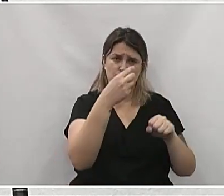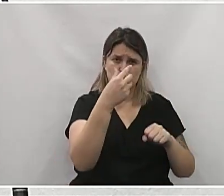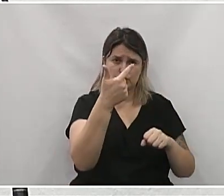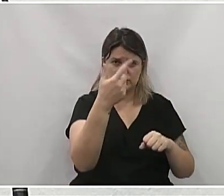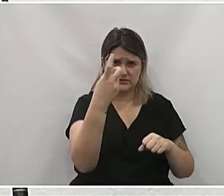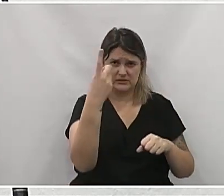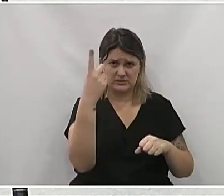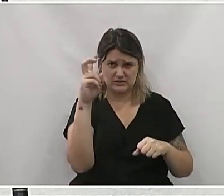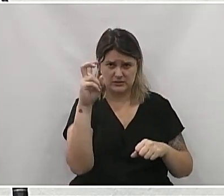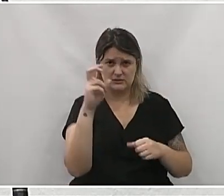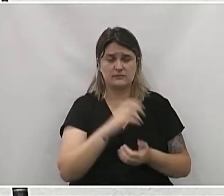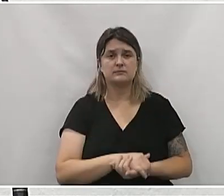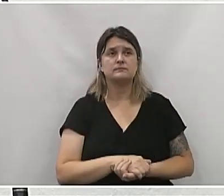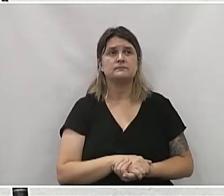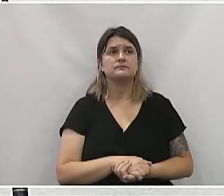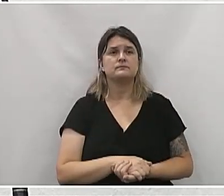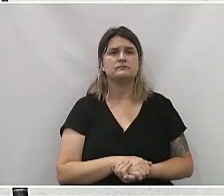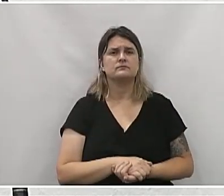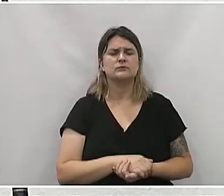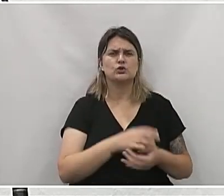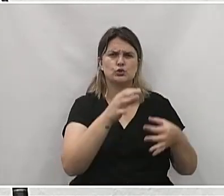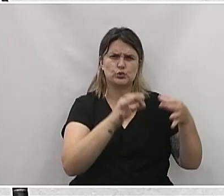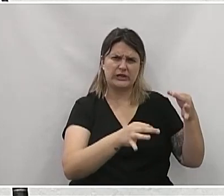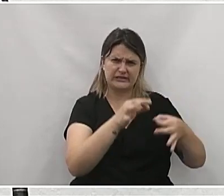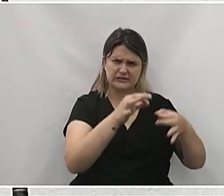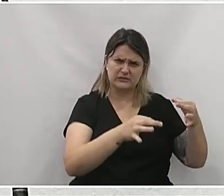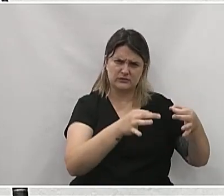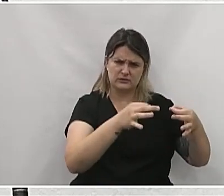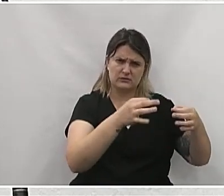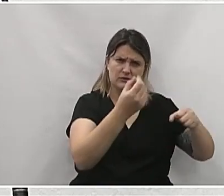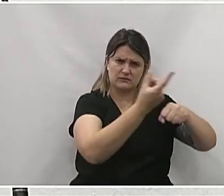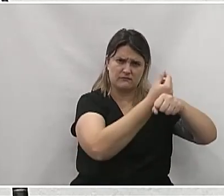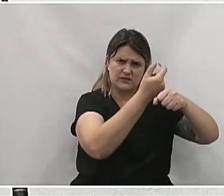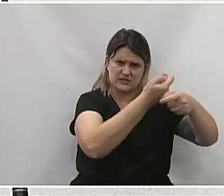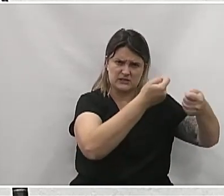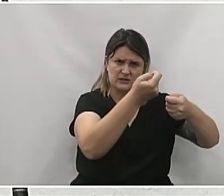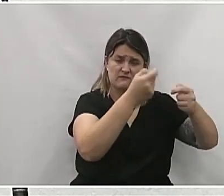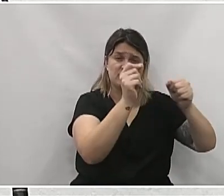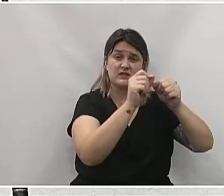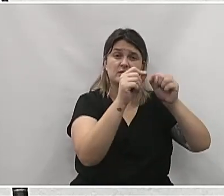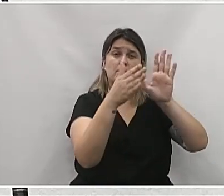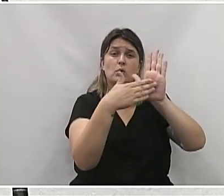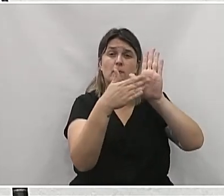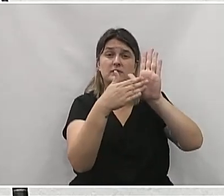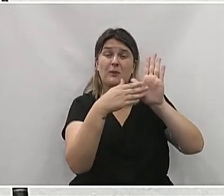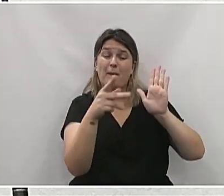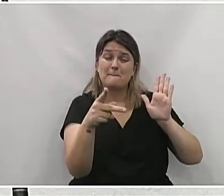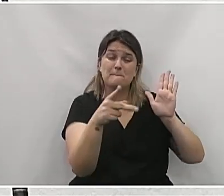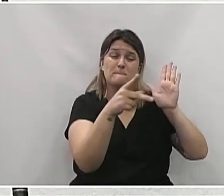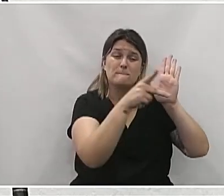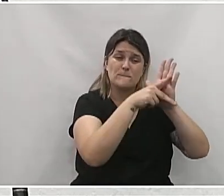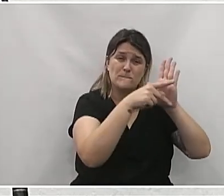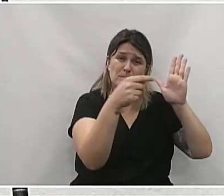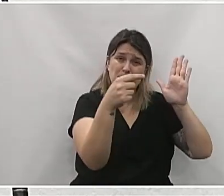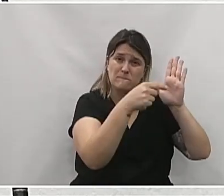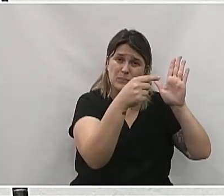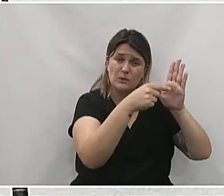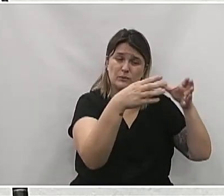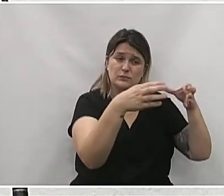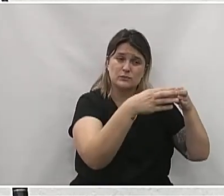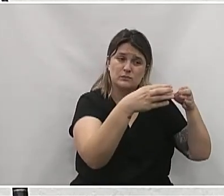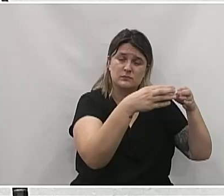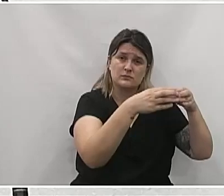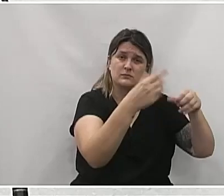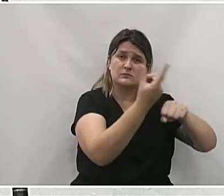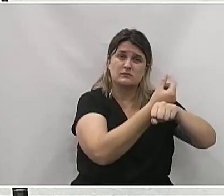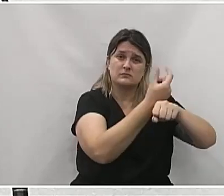215, em relação ao julgamento das contas, é proposição exclusivamente da